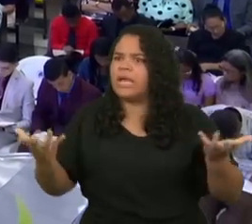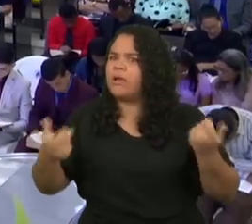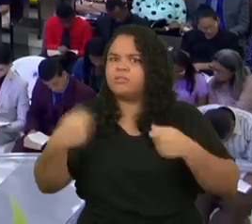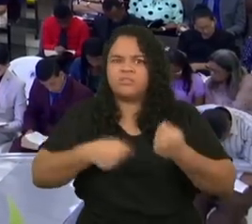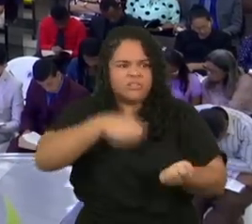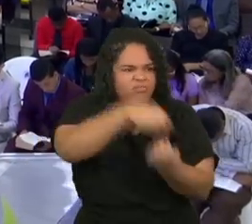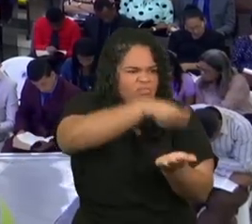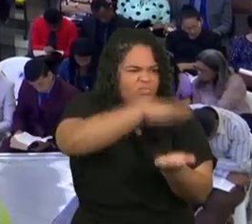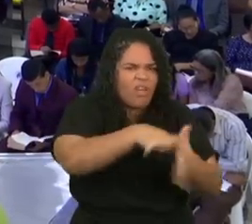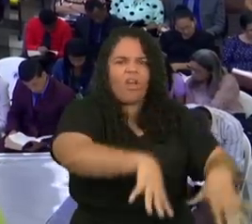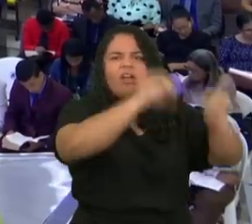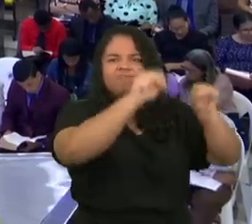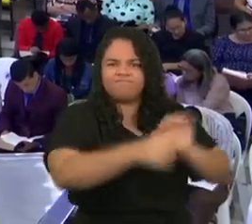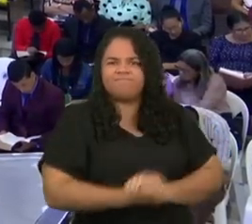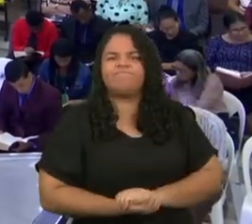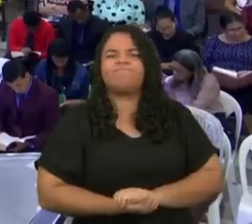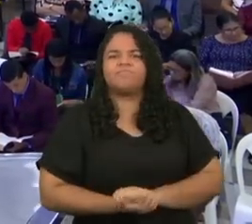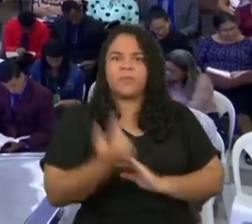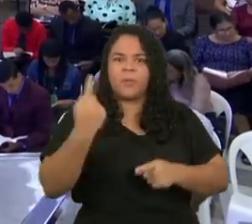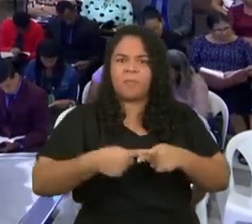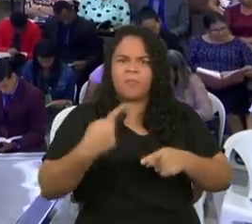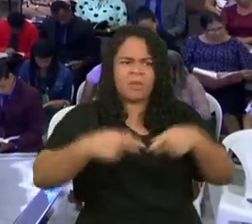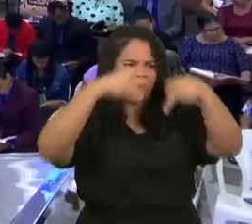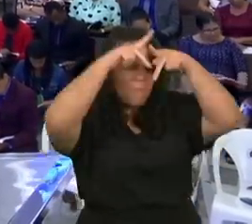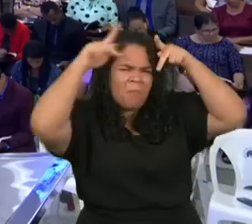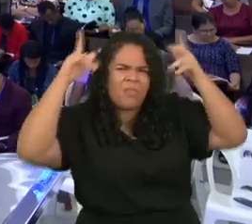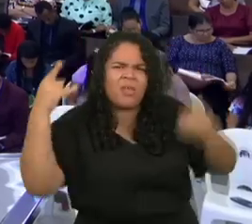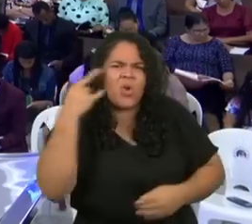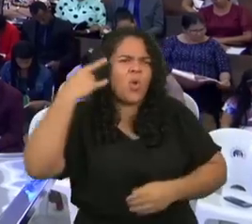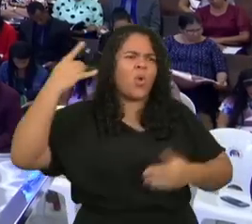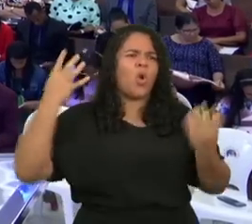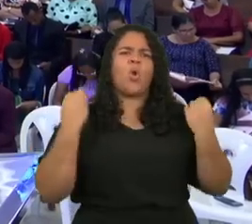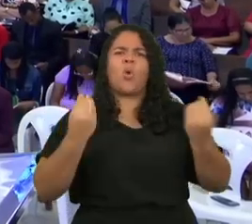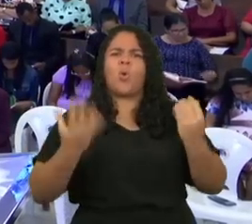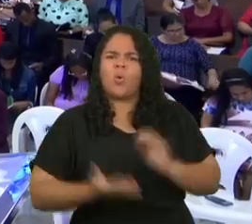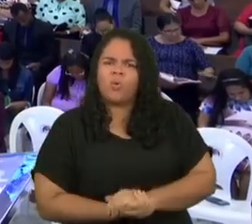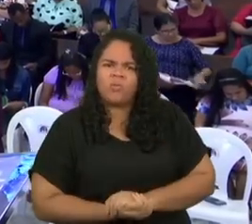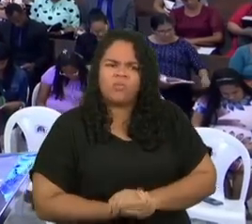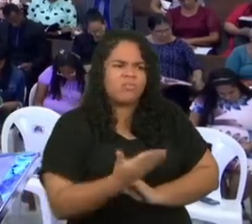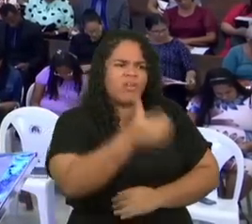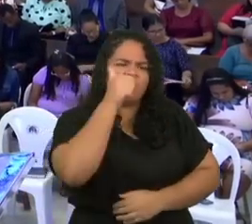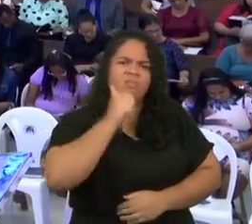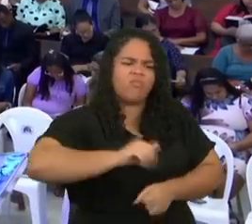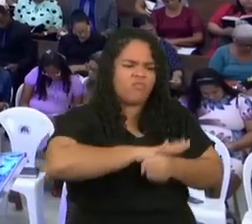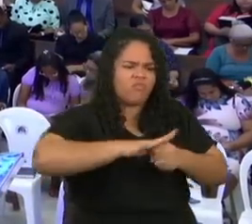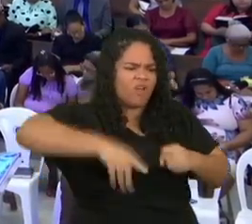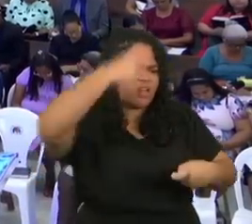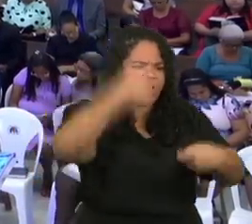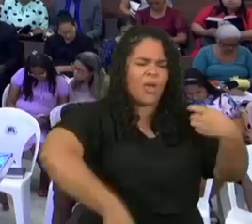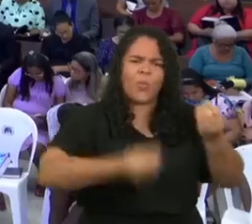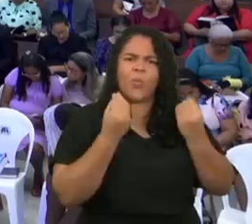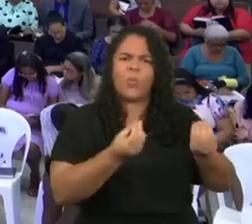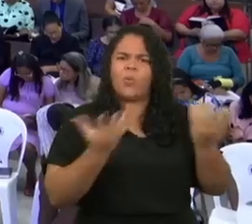pois aquele fizera doidice em Israel deitando-se com a filha de Jacó o